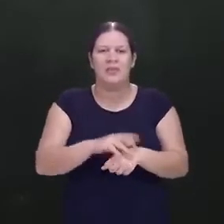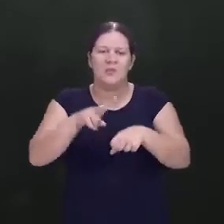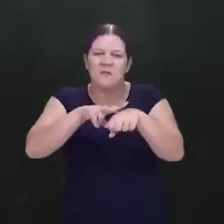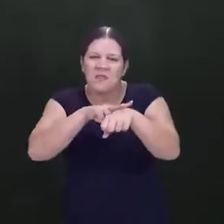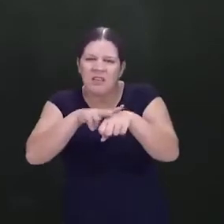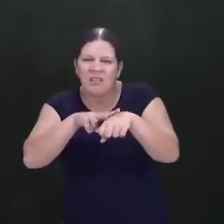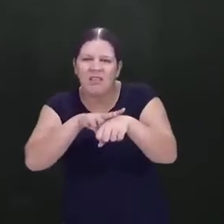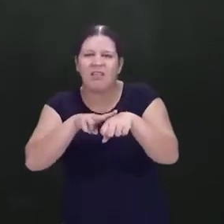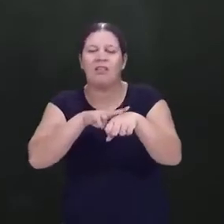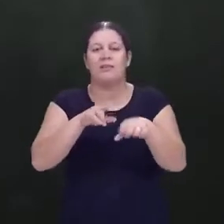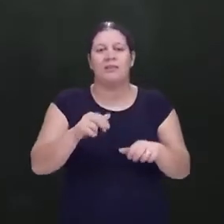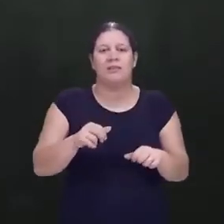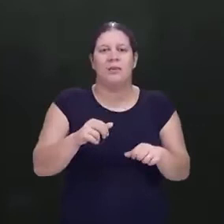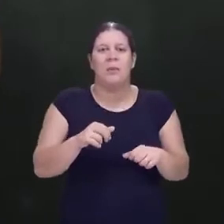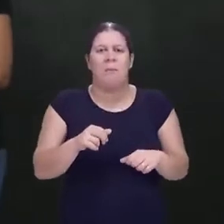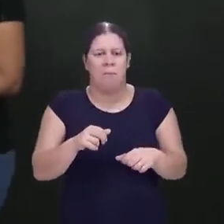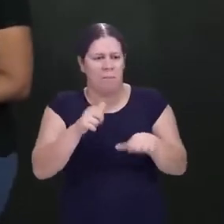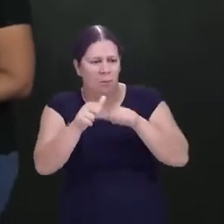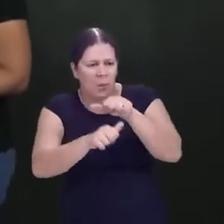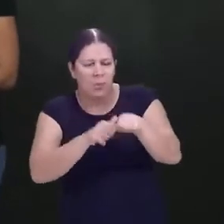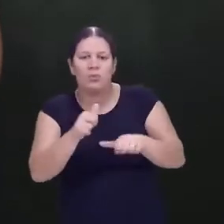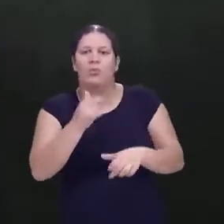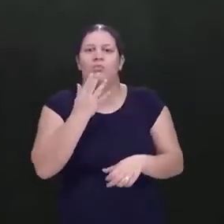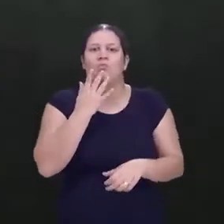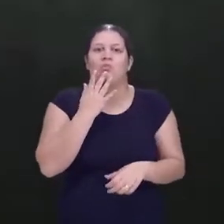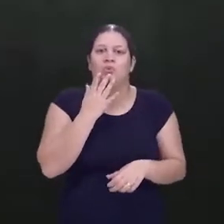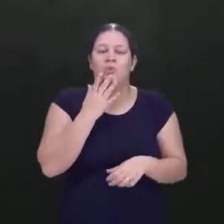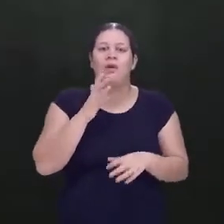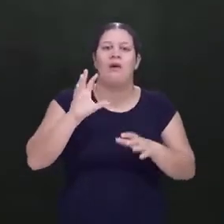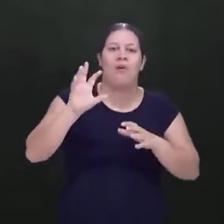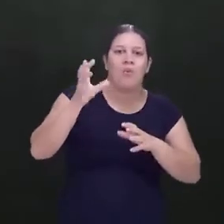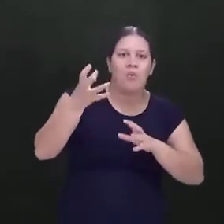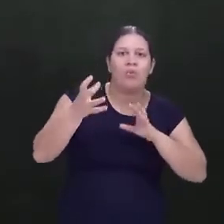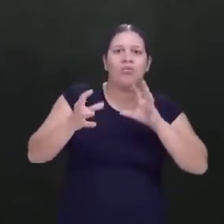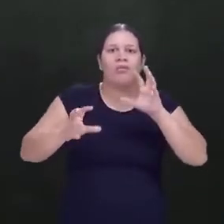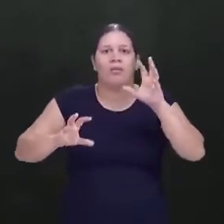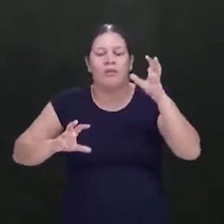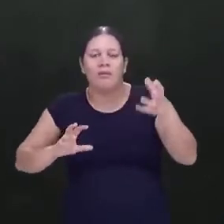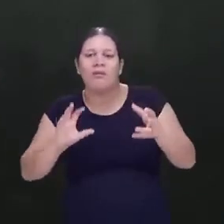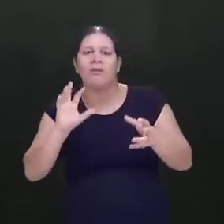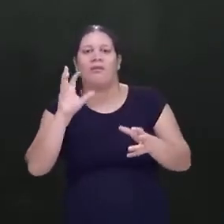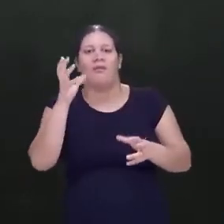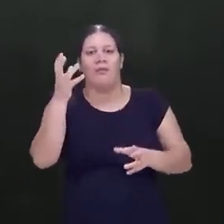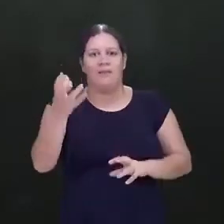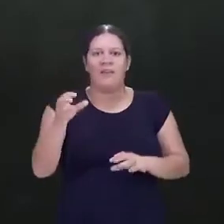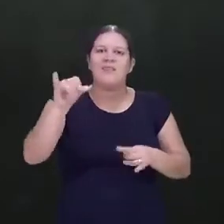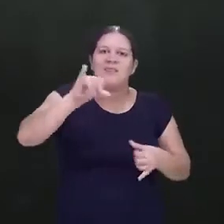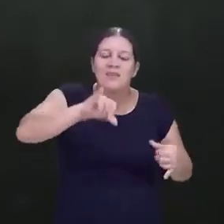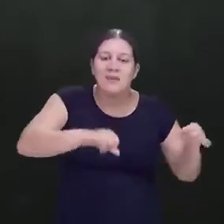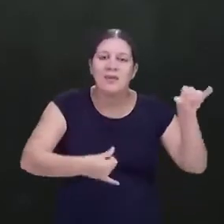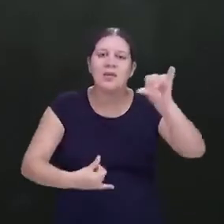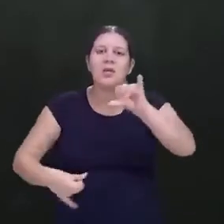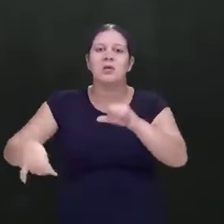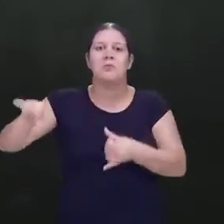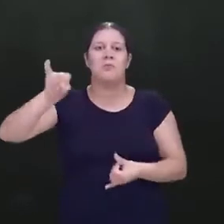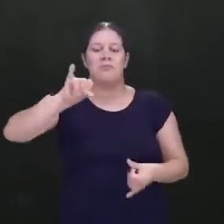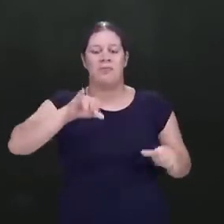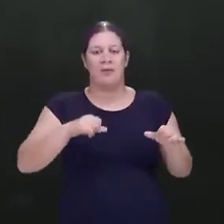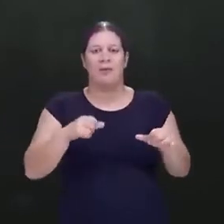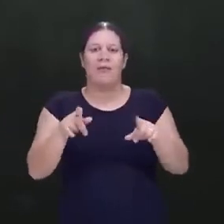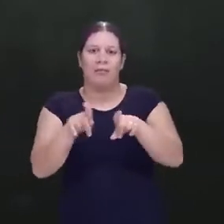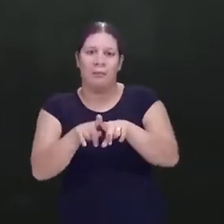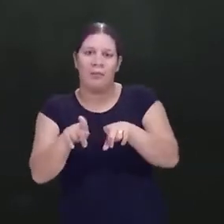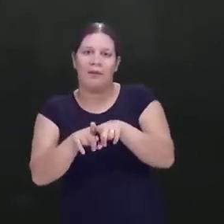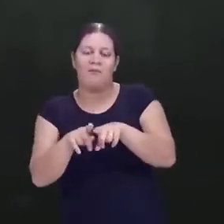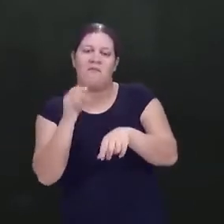fica esverdeado. Assim, nossa, mudou de cor. É uma prova de que está acontecendo a mudança, uma reação química. Algo que